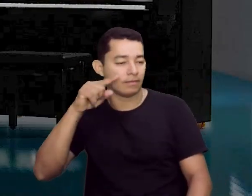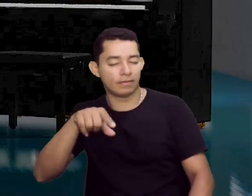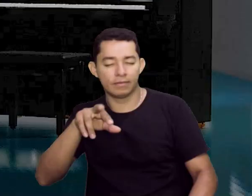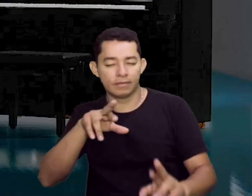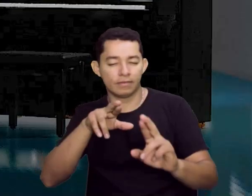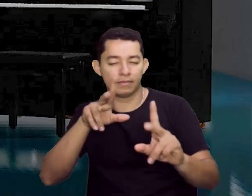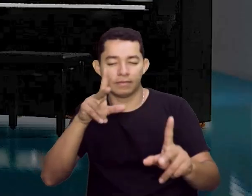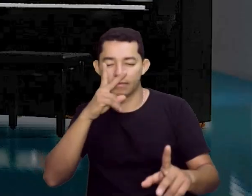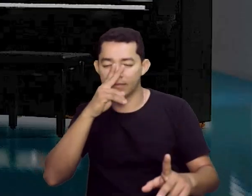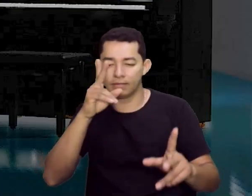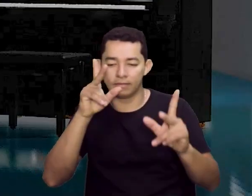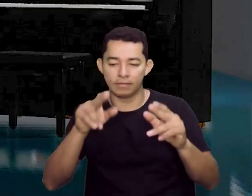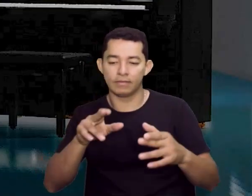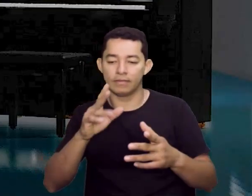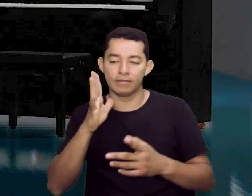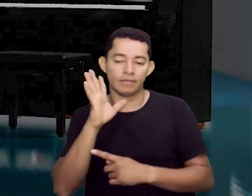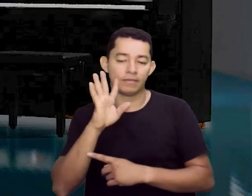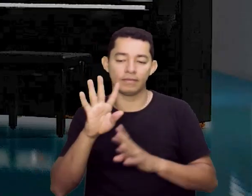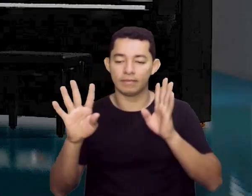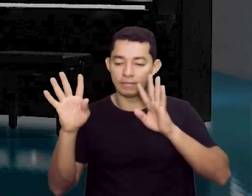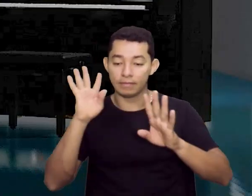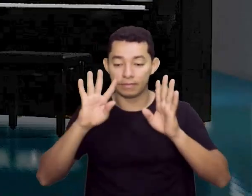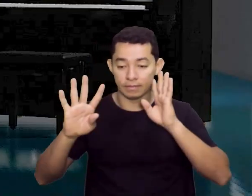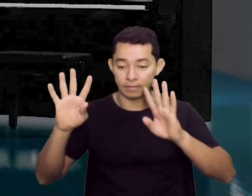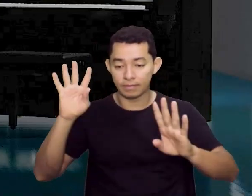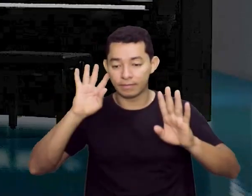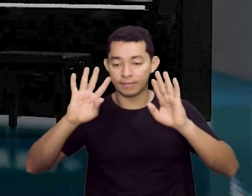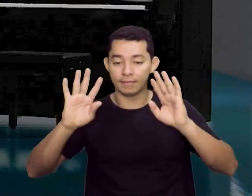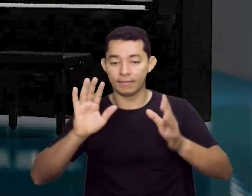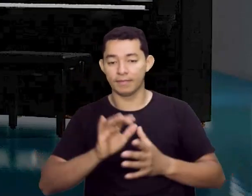legal, legal.